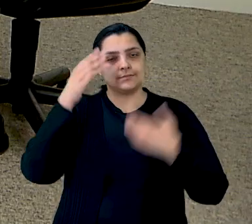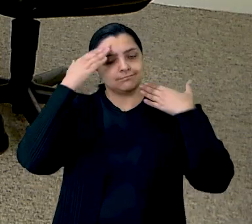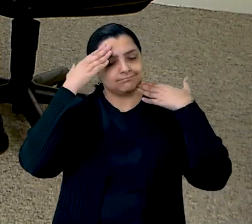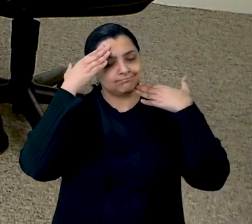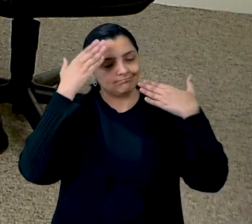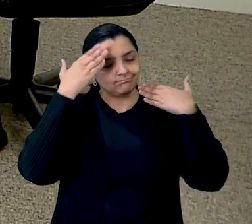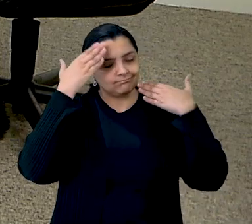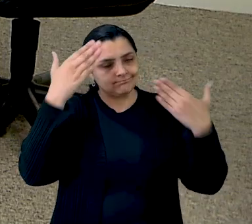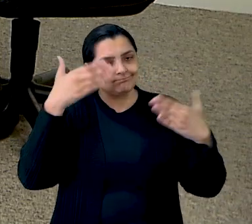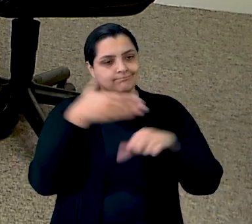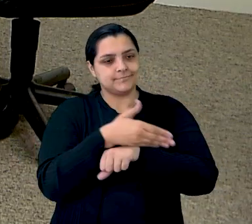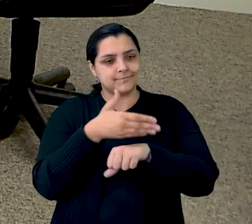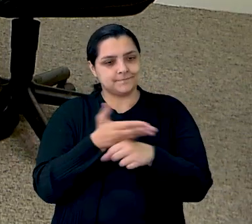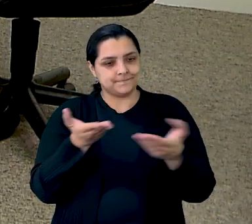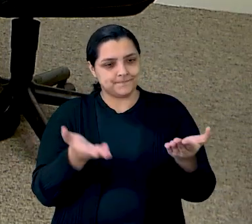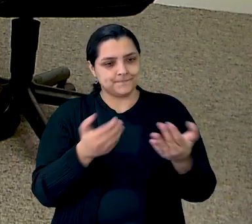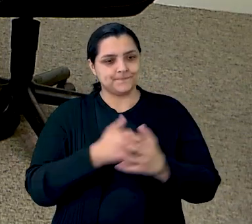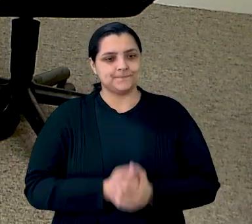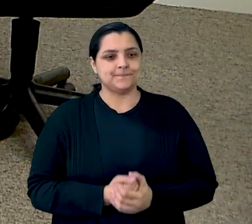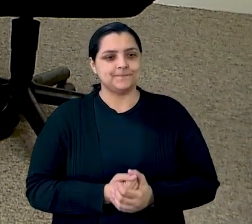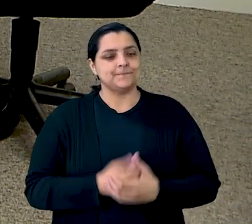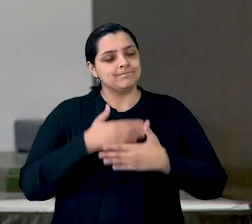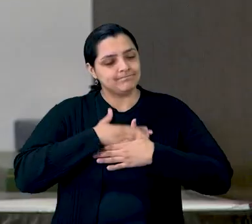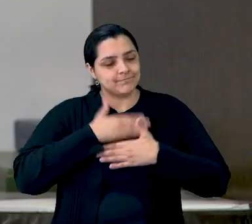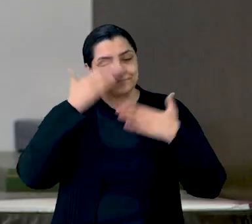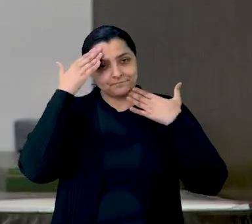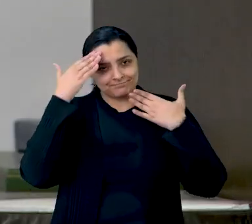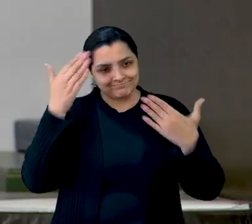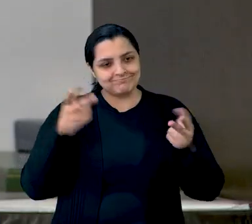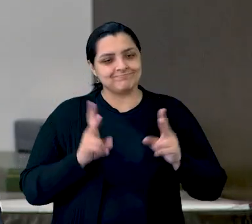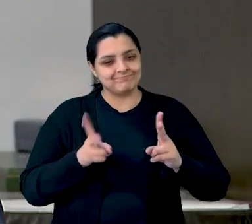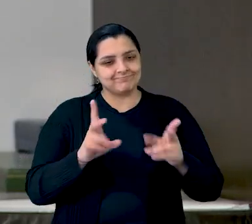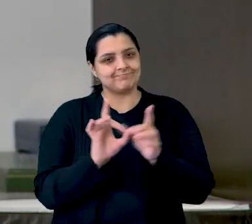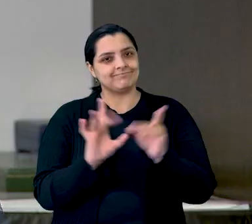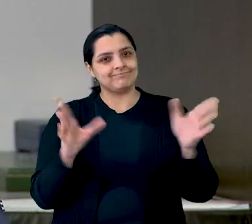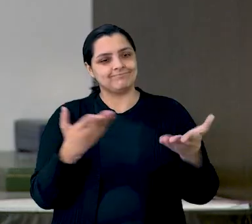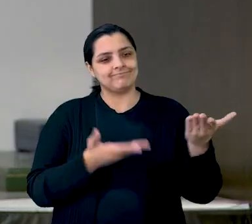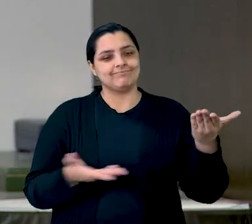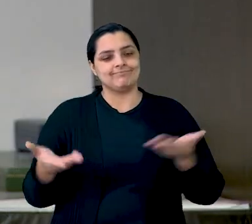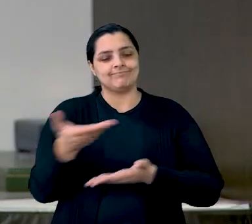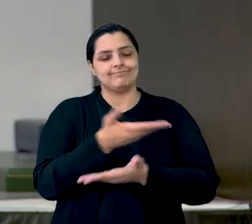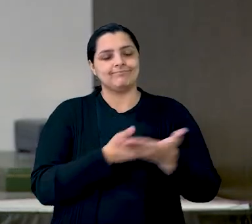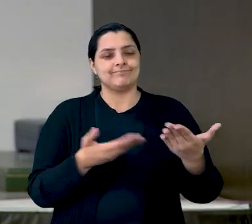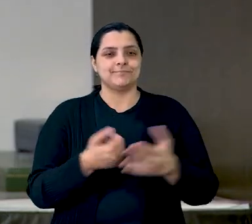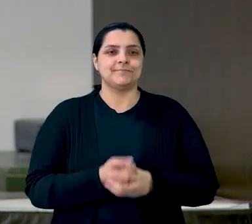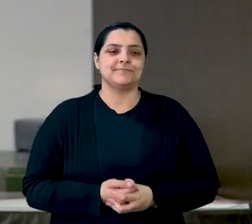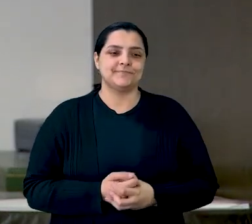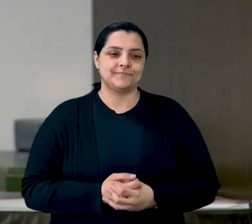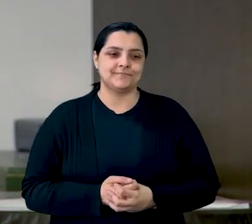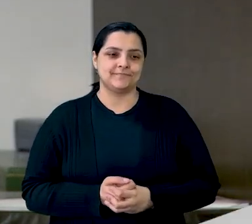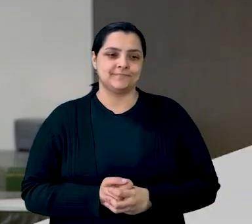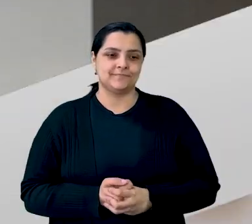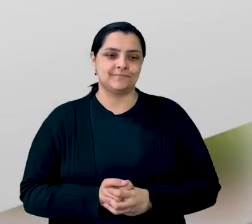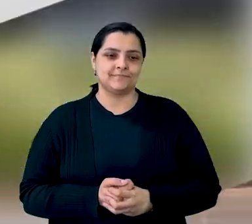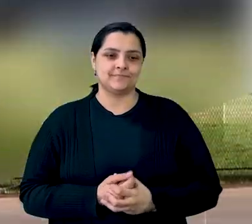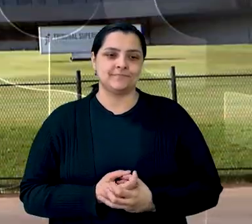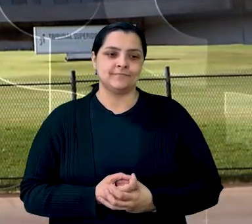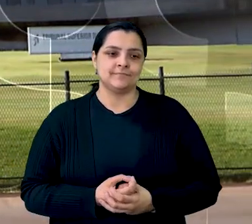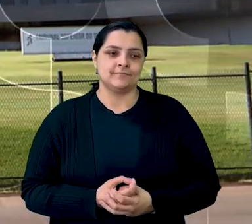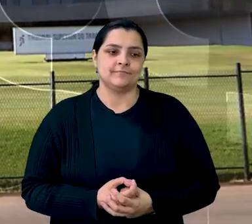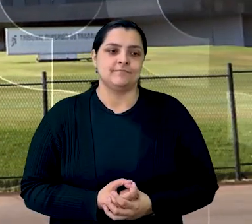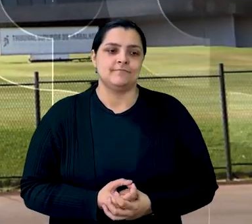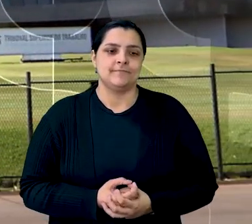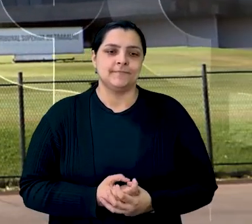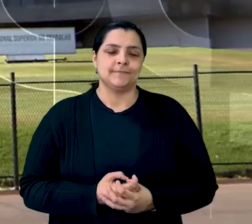eu agradeço a participação aqui no nosso programa. Sou eu que agradeço, estou sempre à disposição para contribuir nesse debate tão importante.